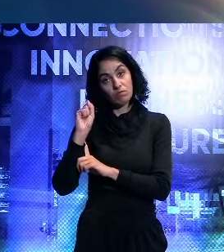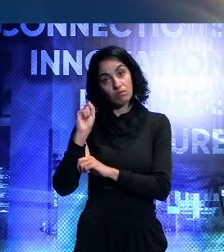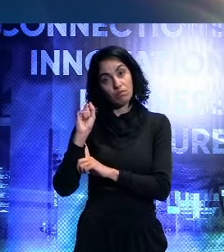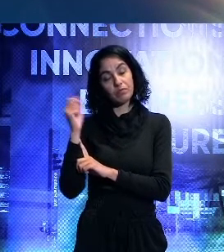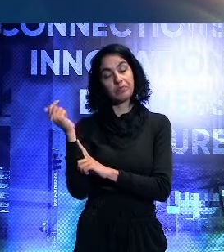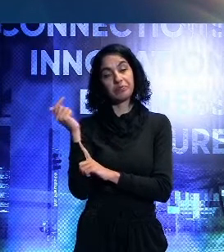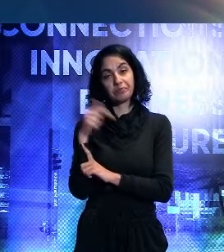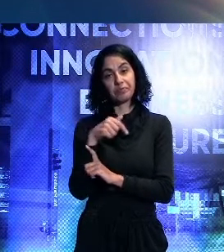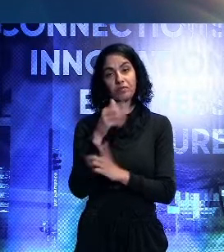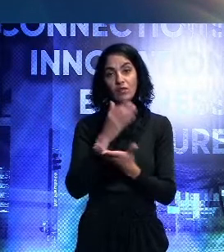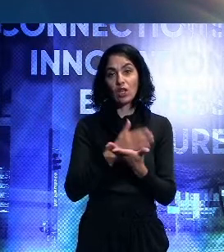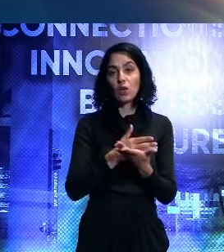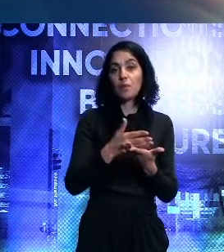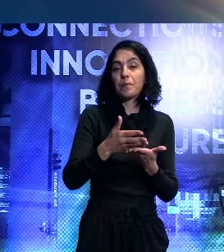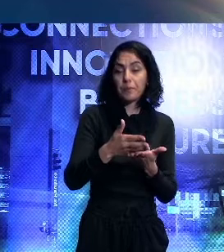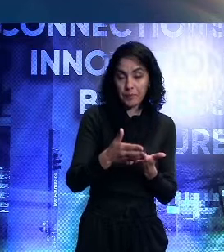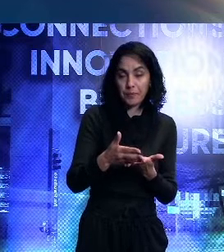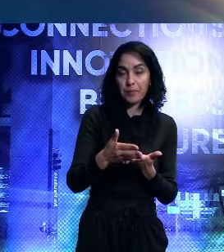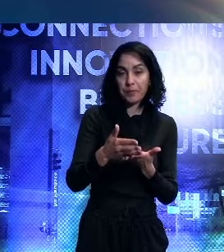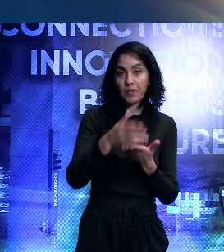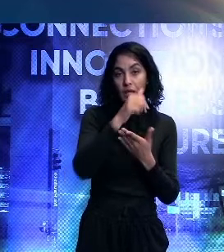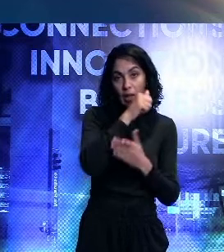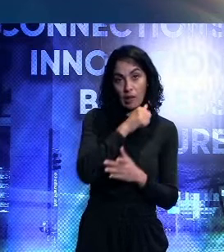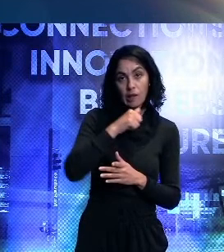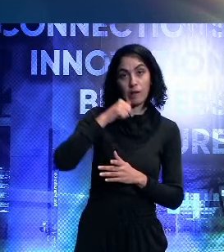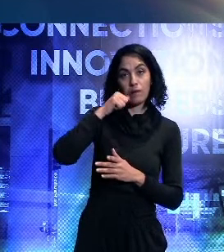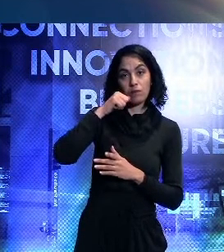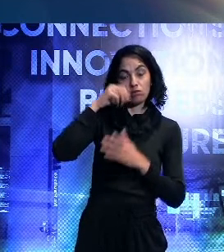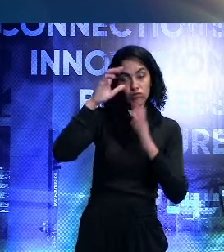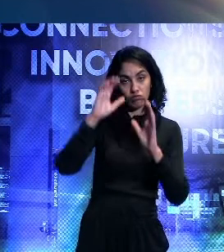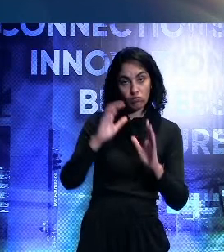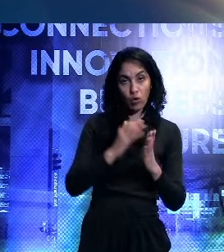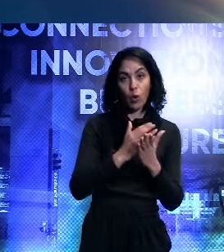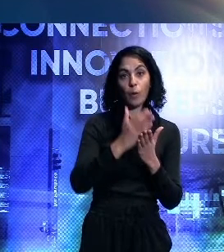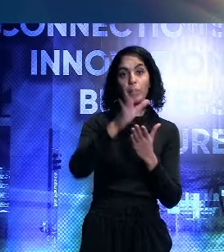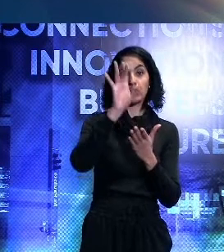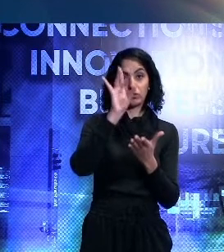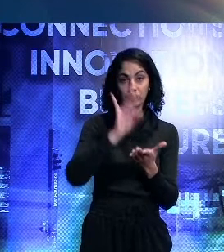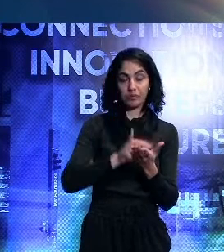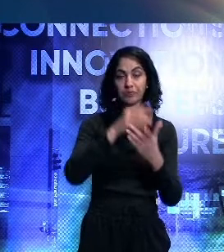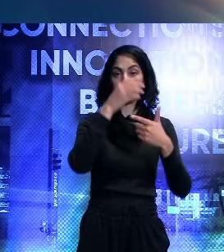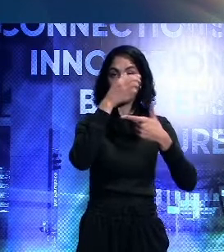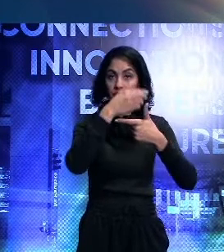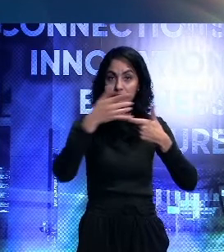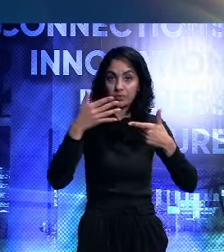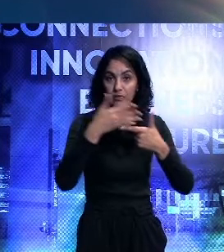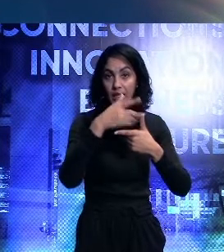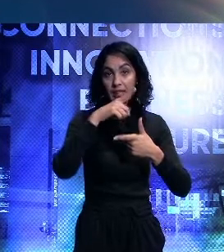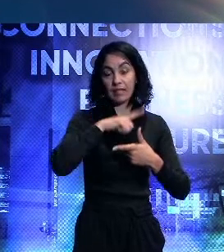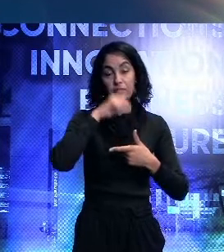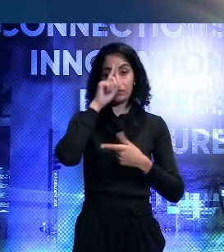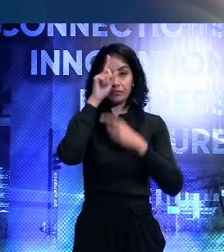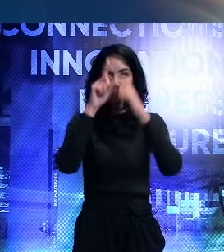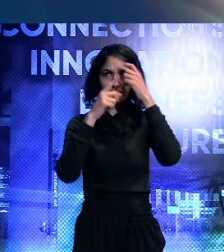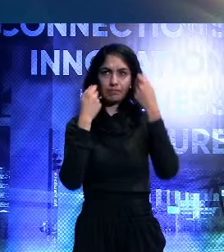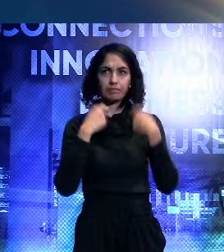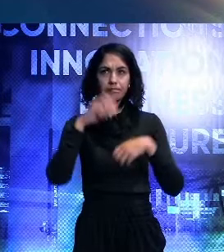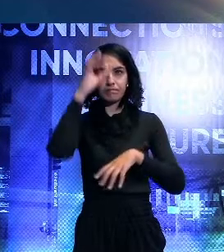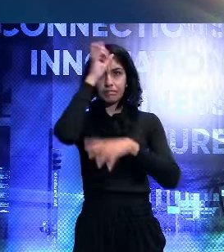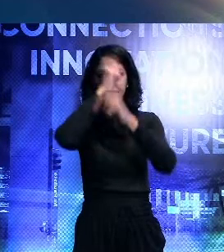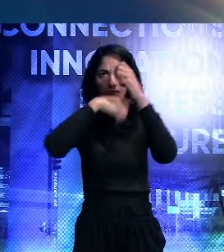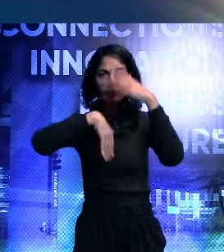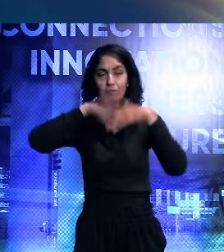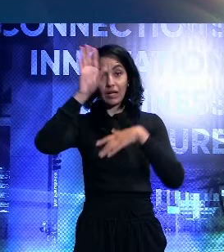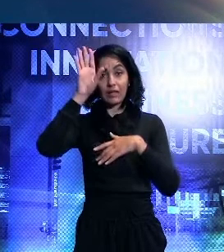Em Seattle começou esse advento. Então, Netflix teve essa ideia, que precisava aprender mais e criar